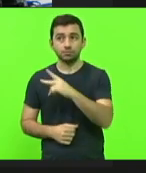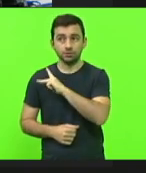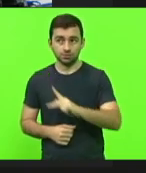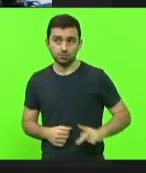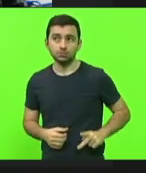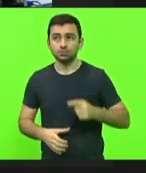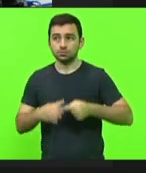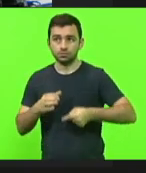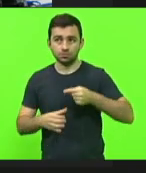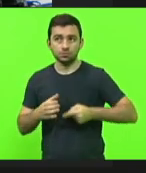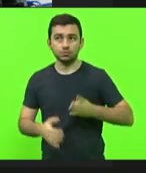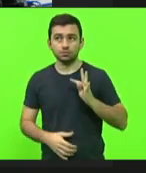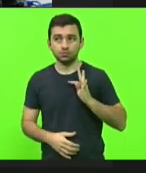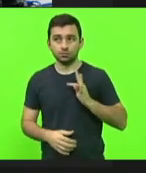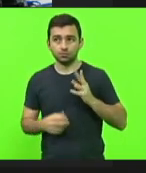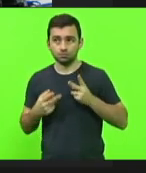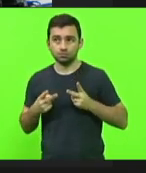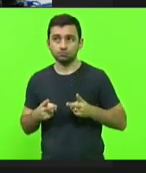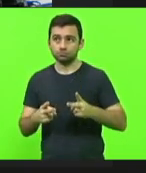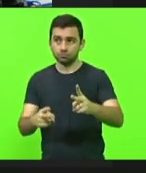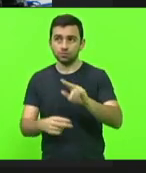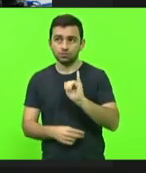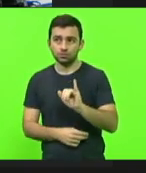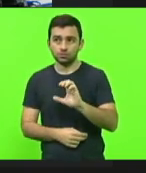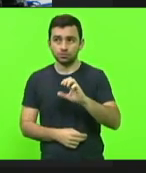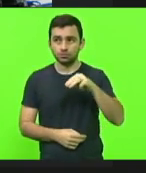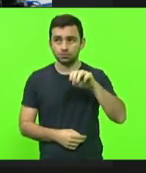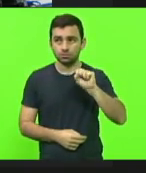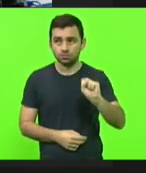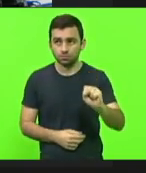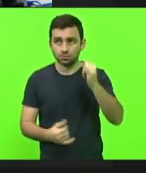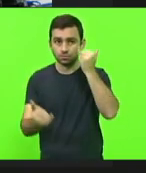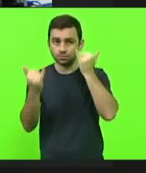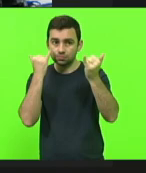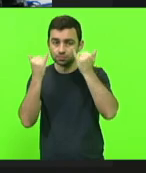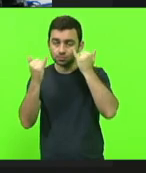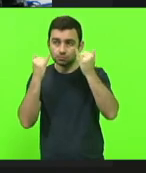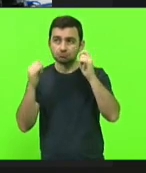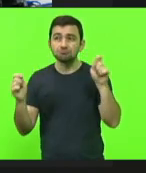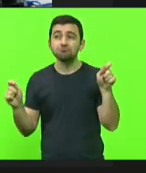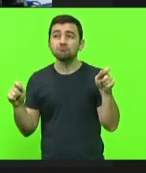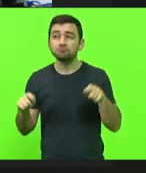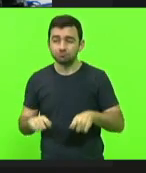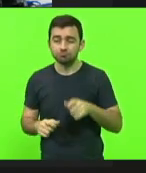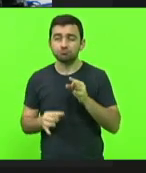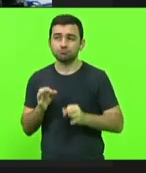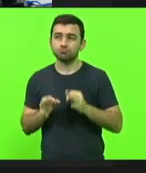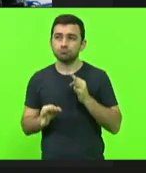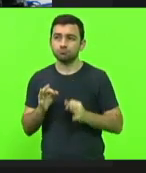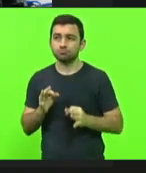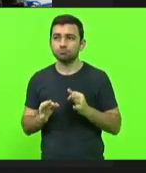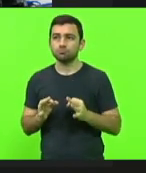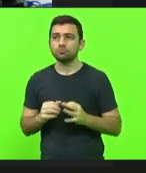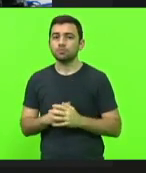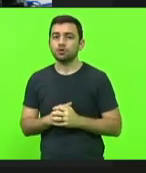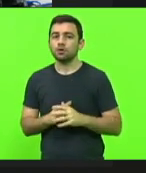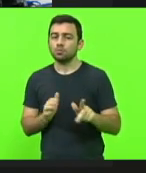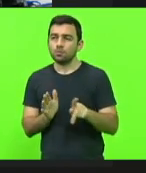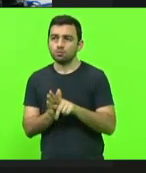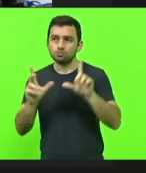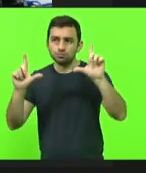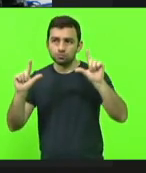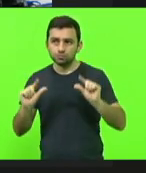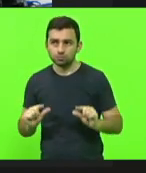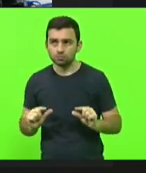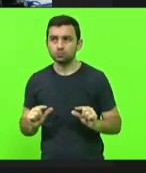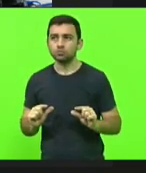Técnica Permanente do ICMS informações acerca da possibilidade jurídica de diminuição da